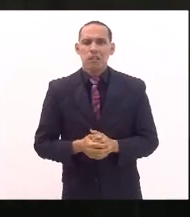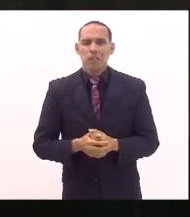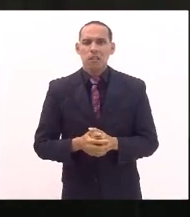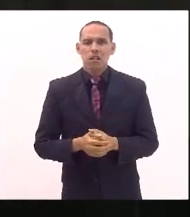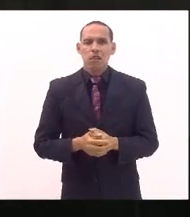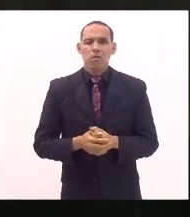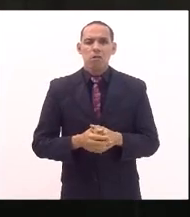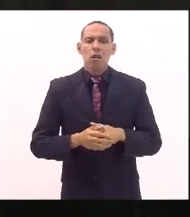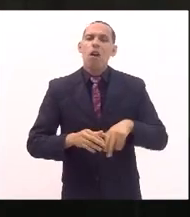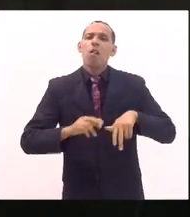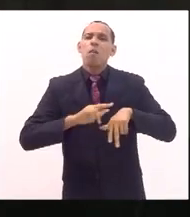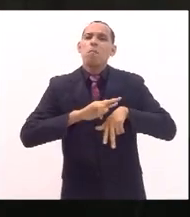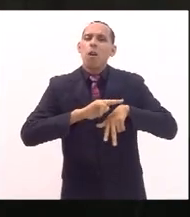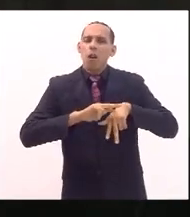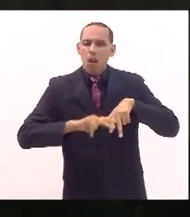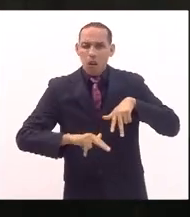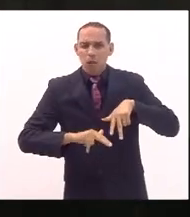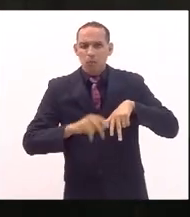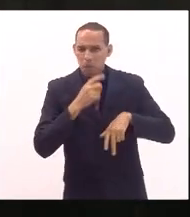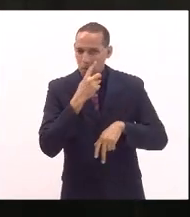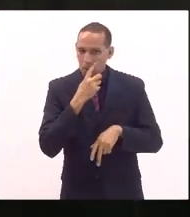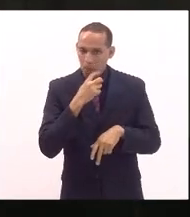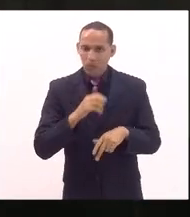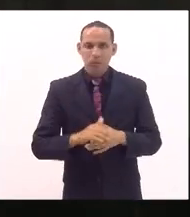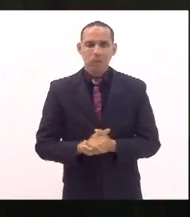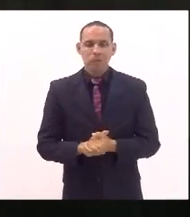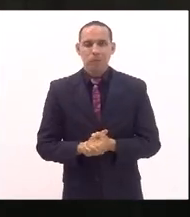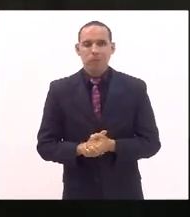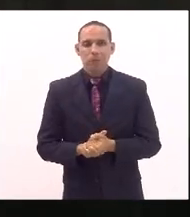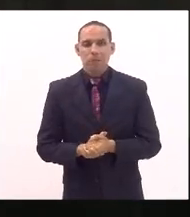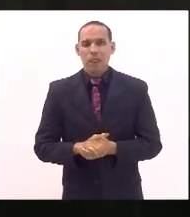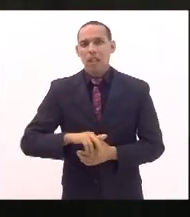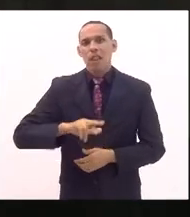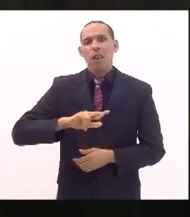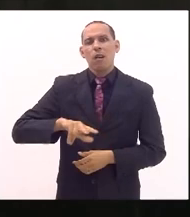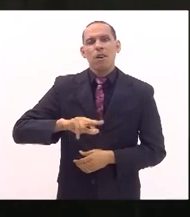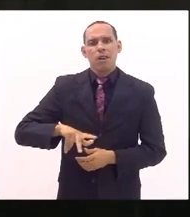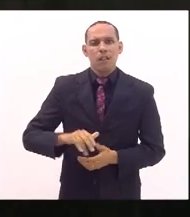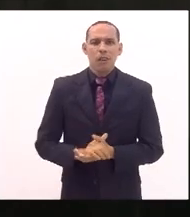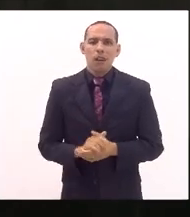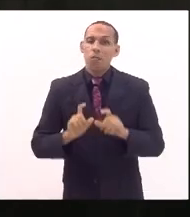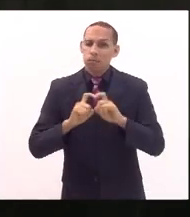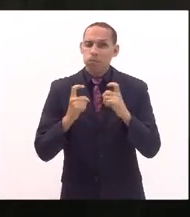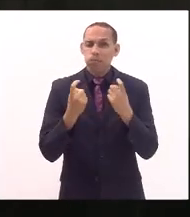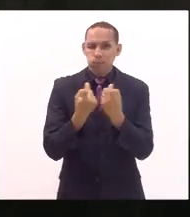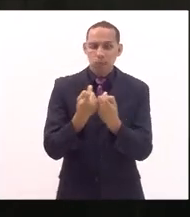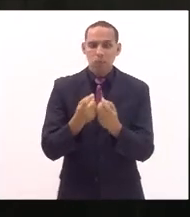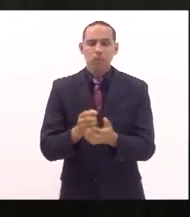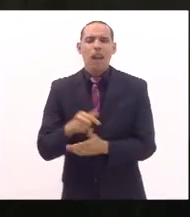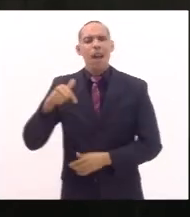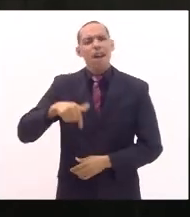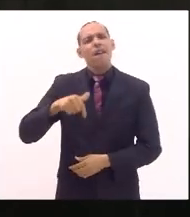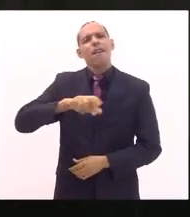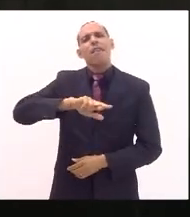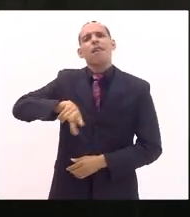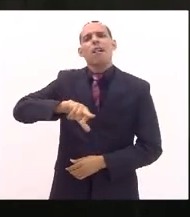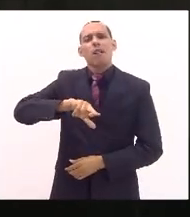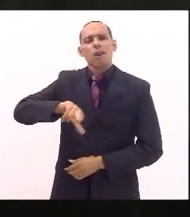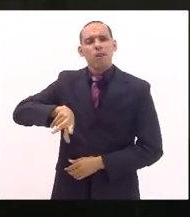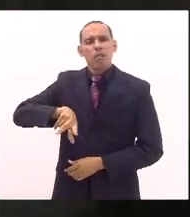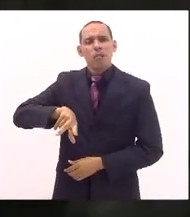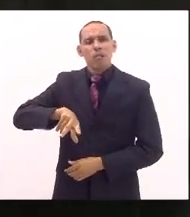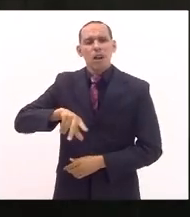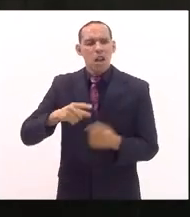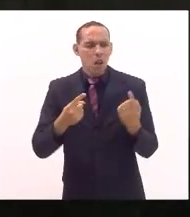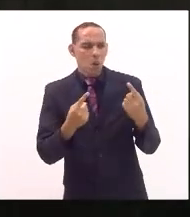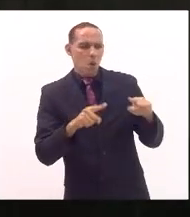orientação sexual e aqui não se trata esse ter uma manifestação contrária